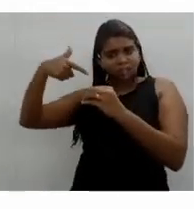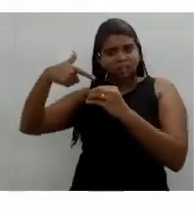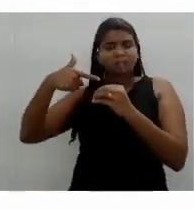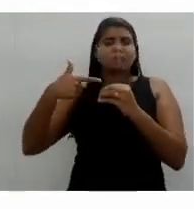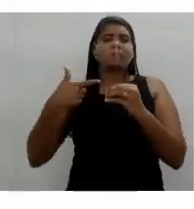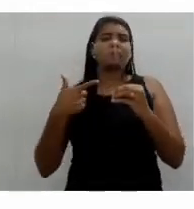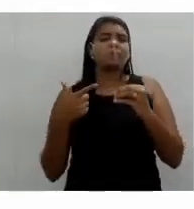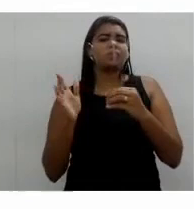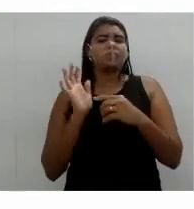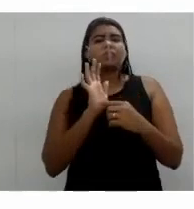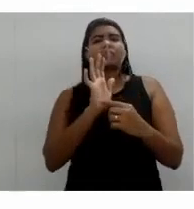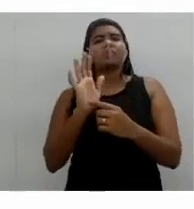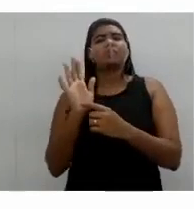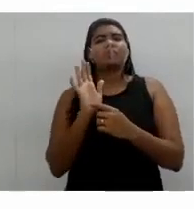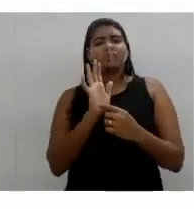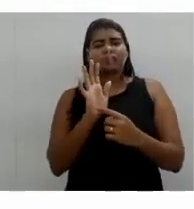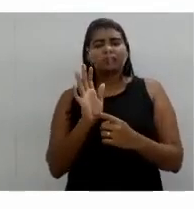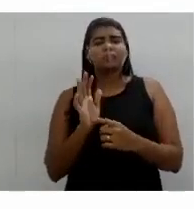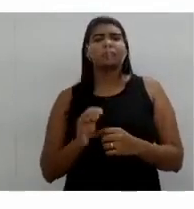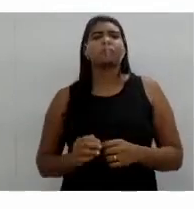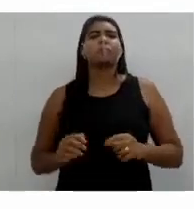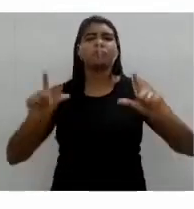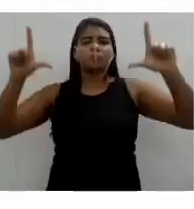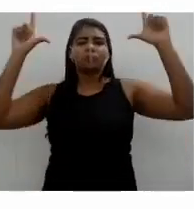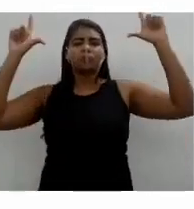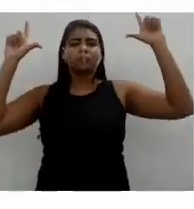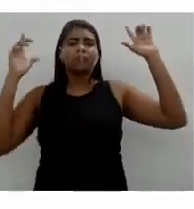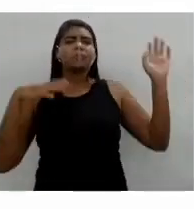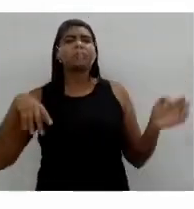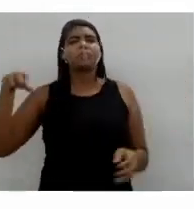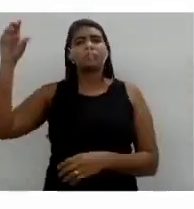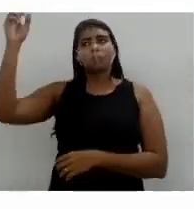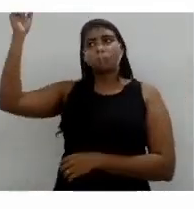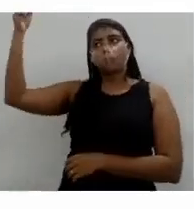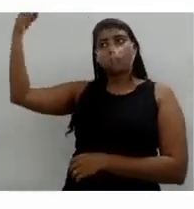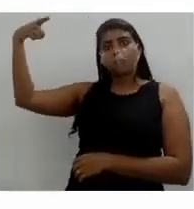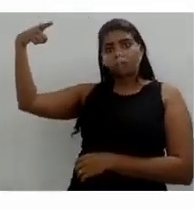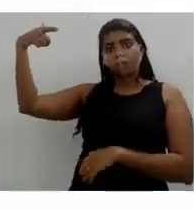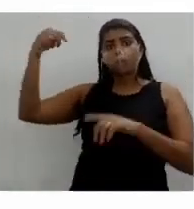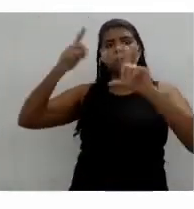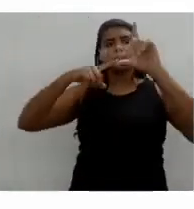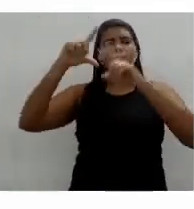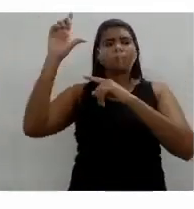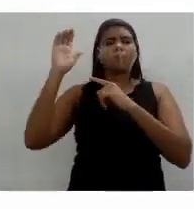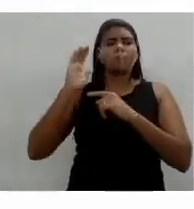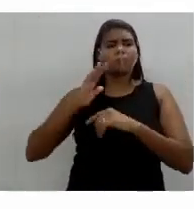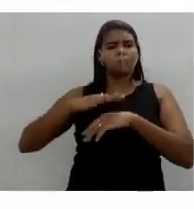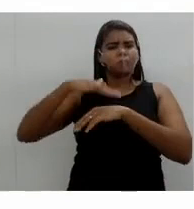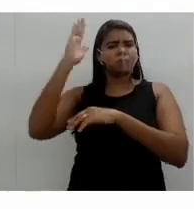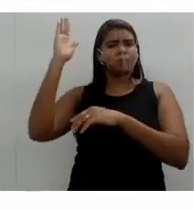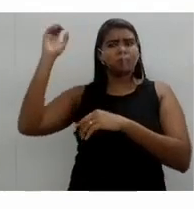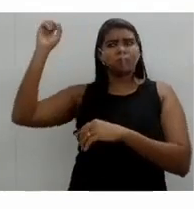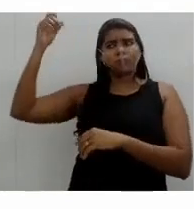uma ilustração do Sistema Solar. Então, o Sol como a estrela principal